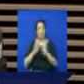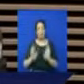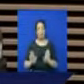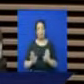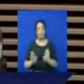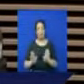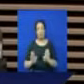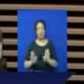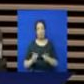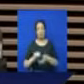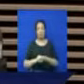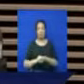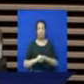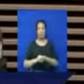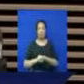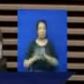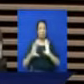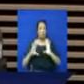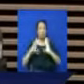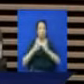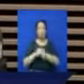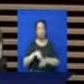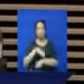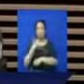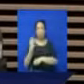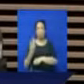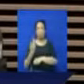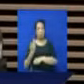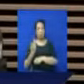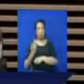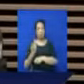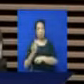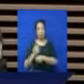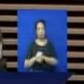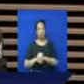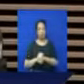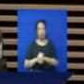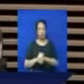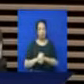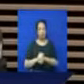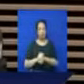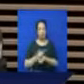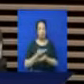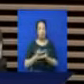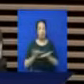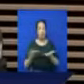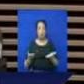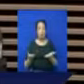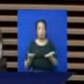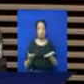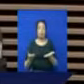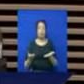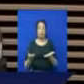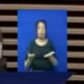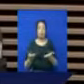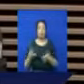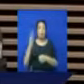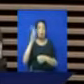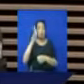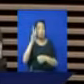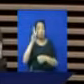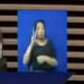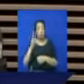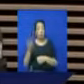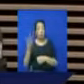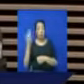fecha. E todos morreram. Mais ou menos isto é uma figura no passado do que vai